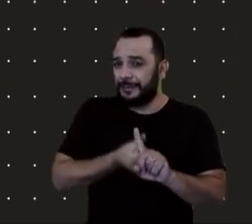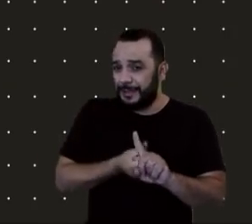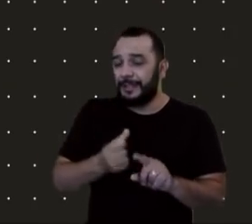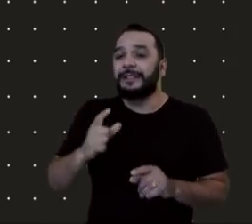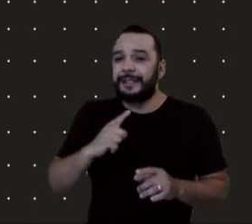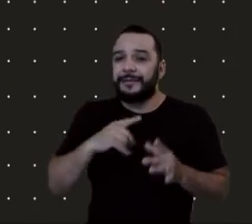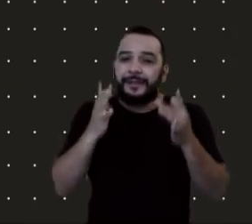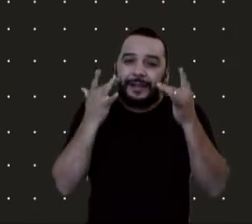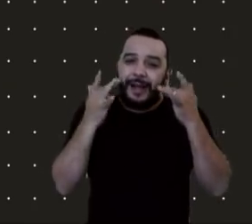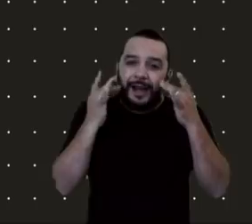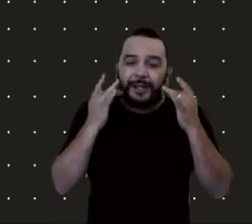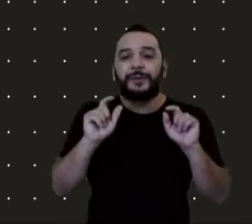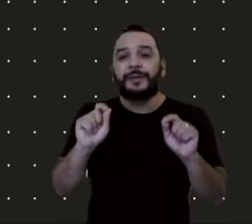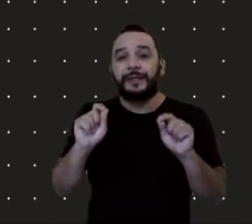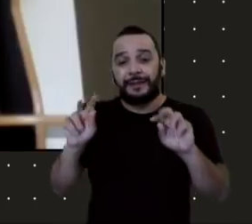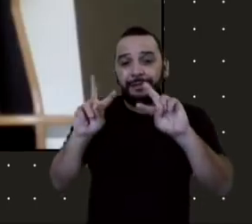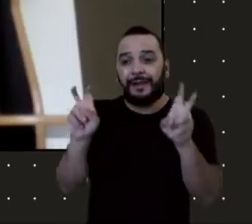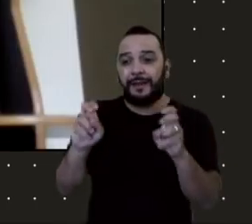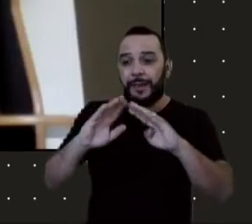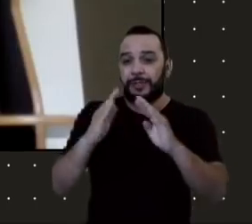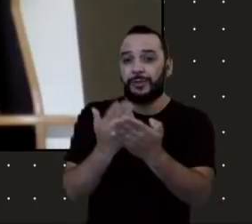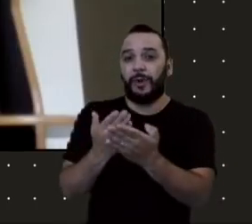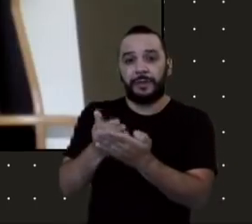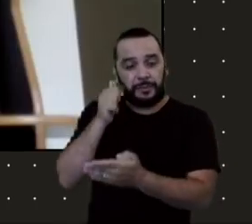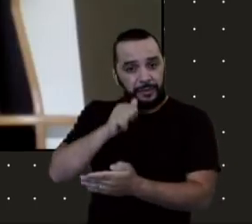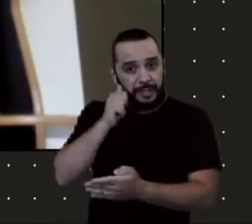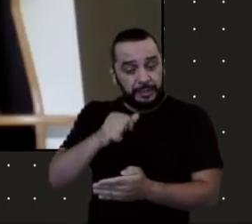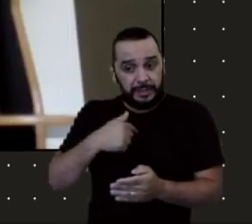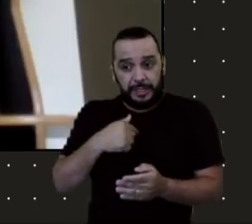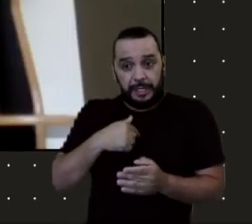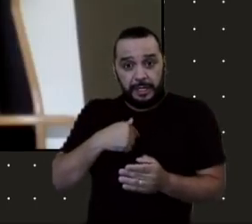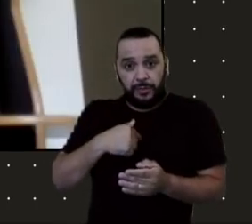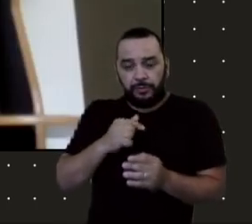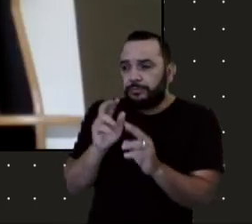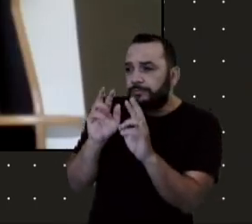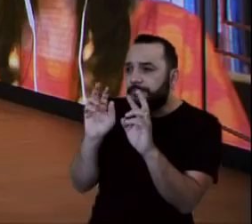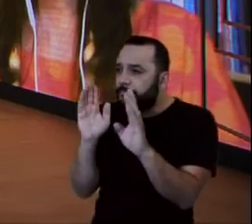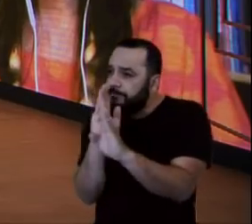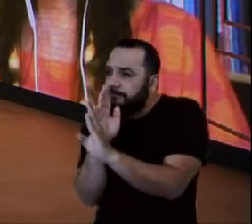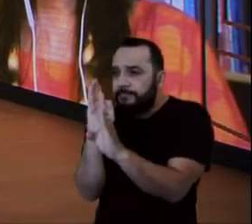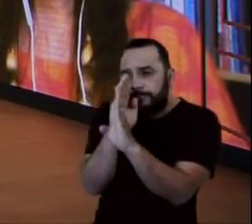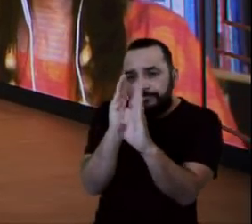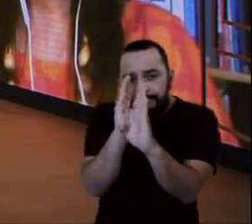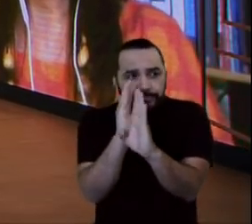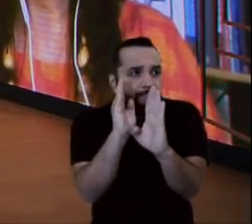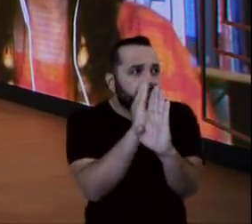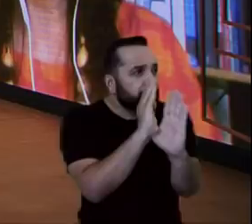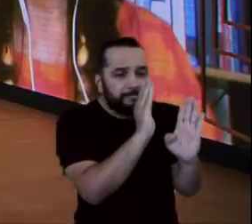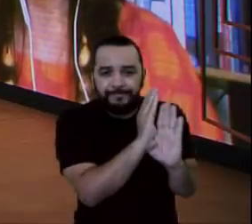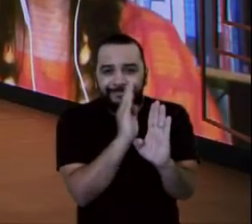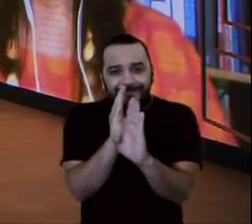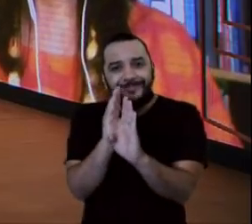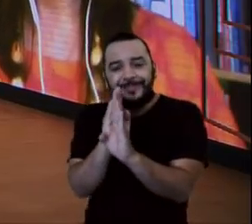espetáculo, Escola de Mulheres, meu pai fazia, estava na coxia, e era